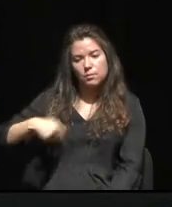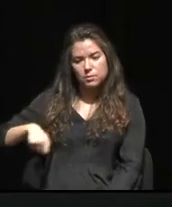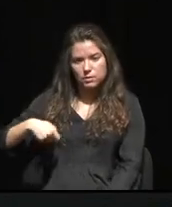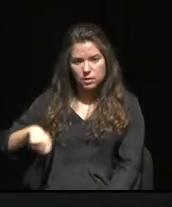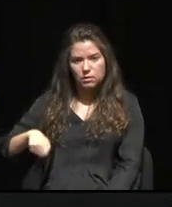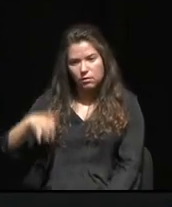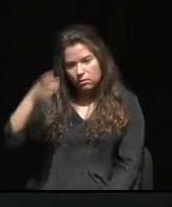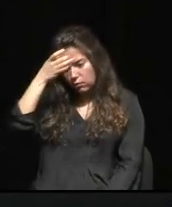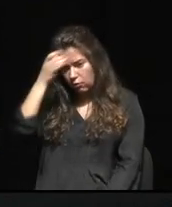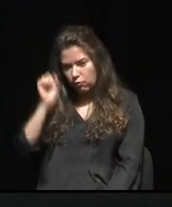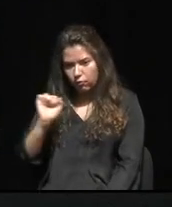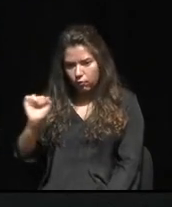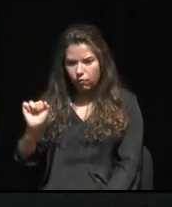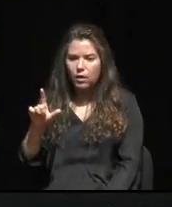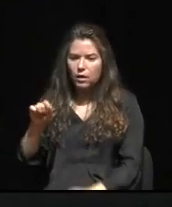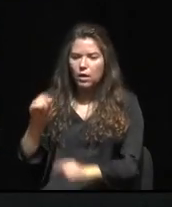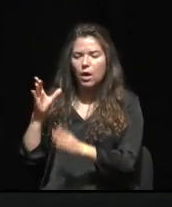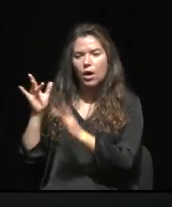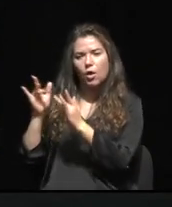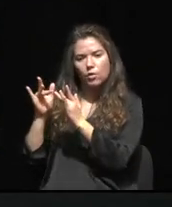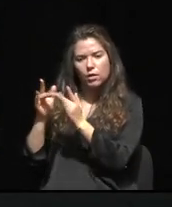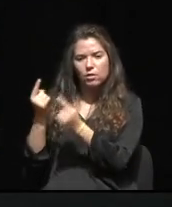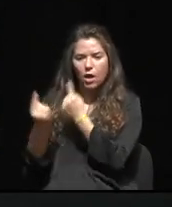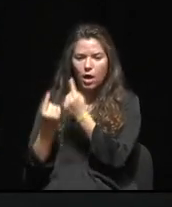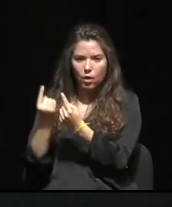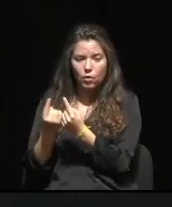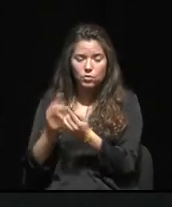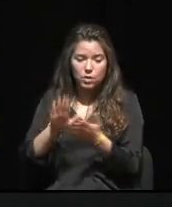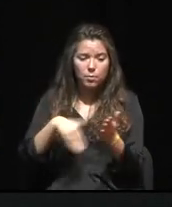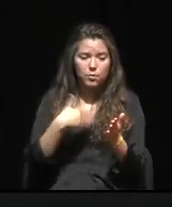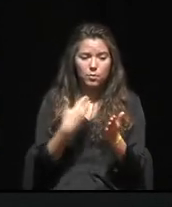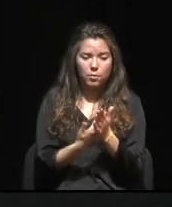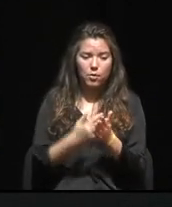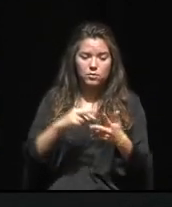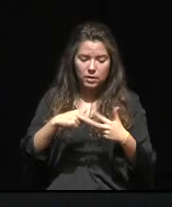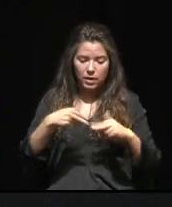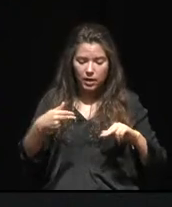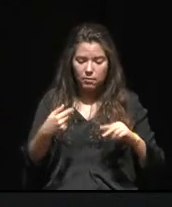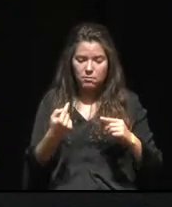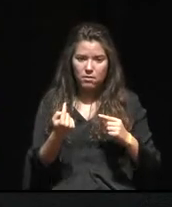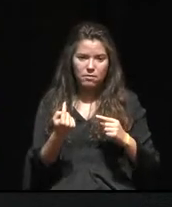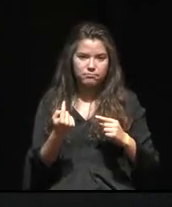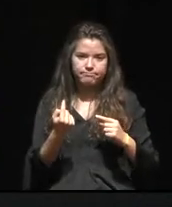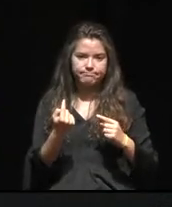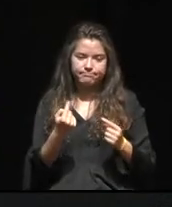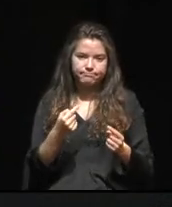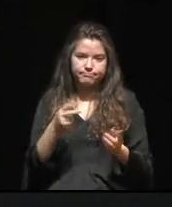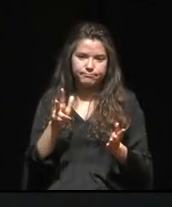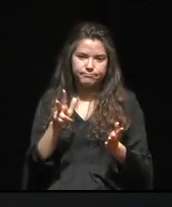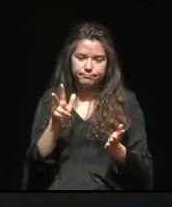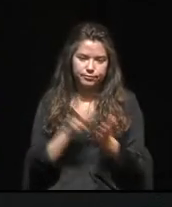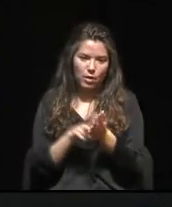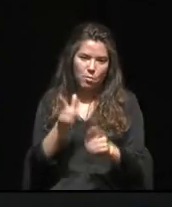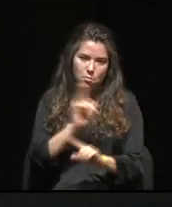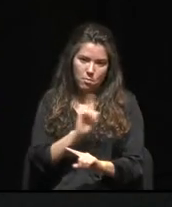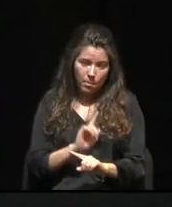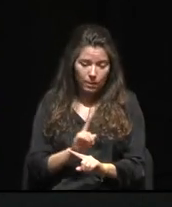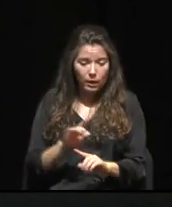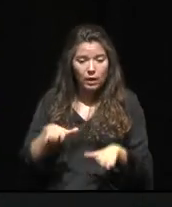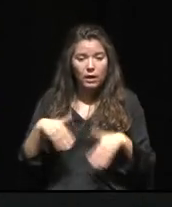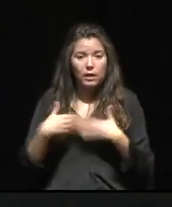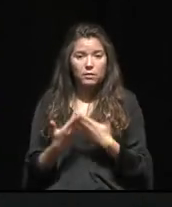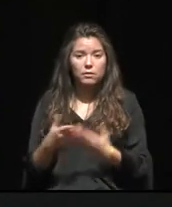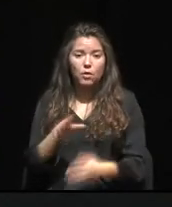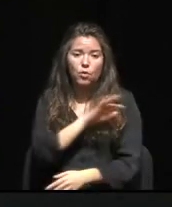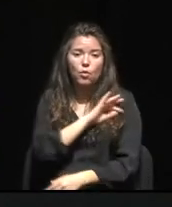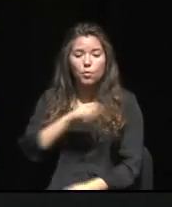alguns contactos e algumas intervenções foi que a proposta que a câmara tinha ia não ia ter vencimento eh e portanto o